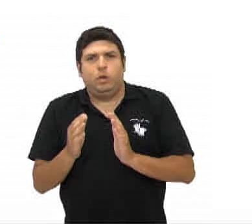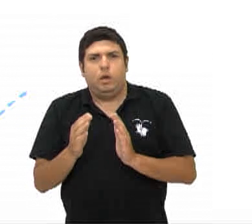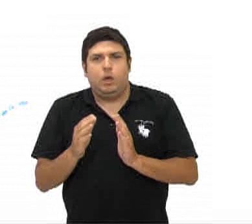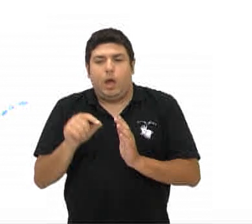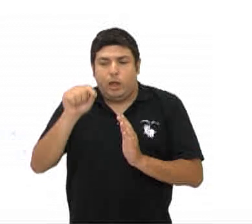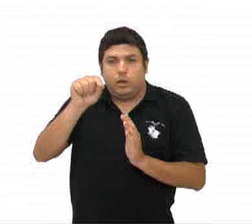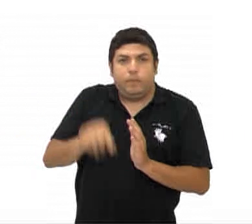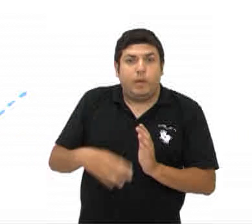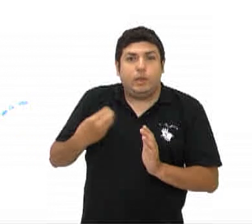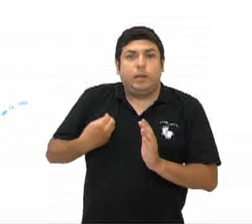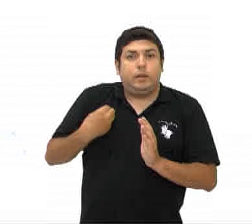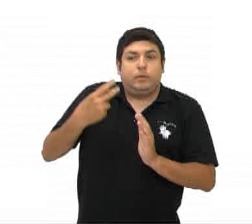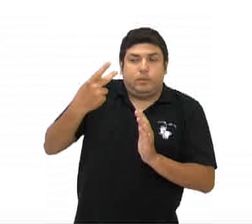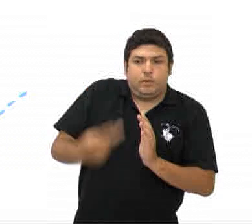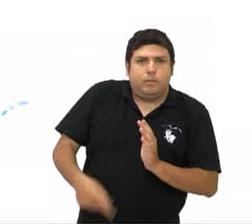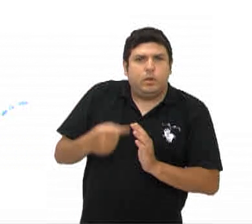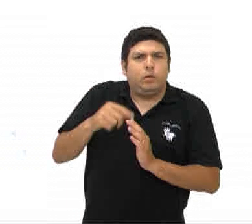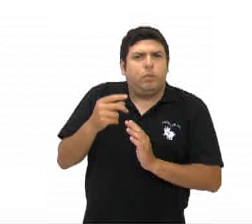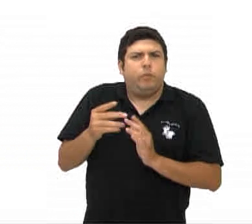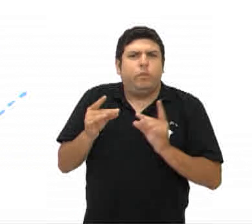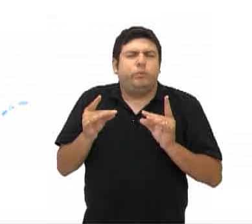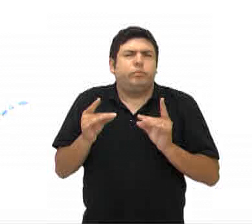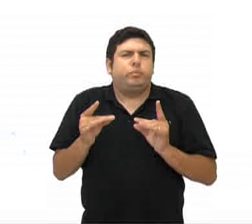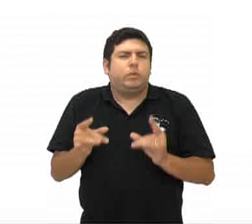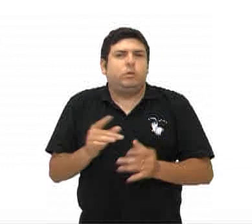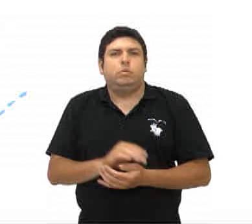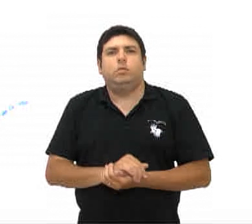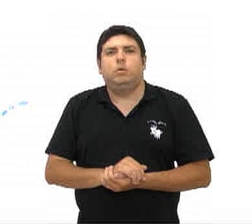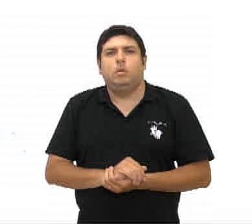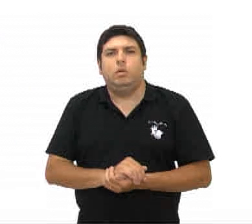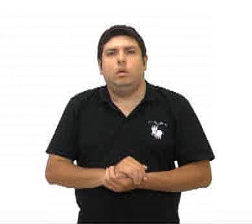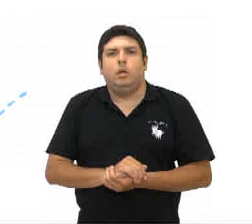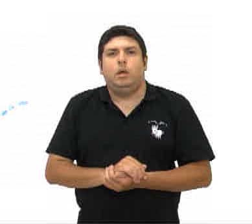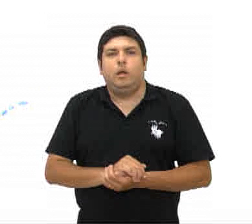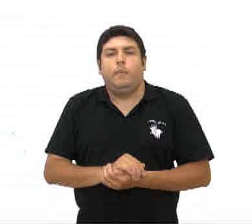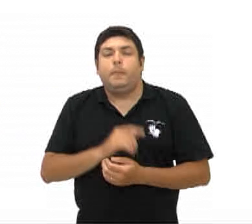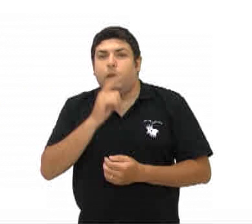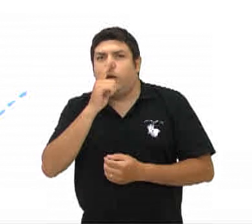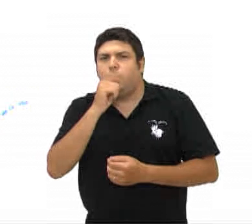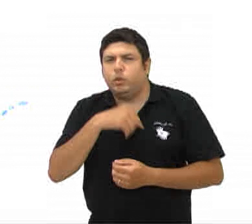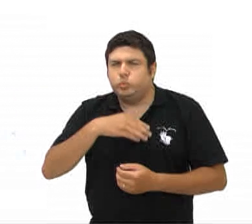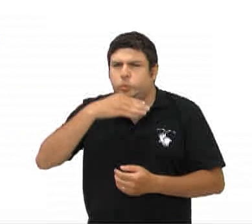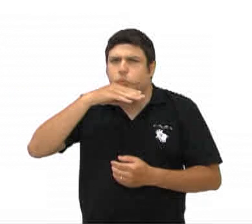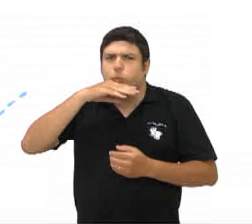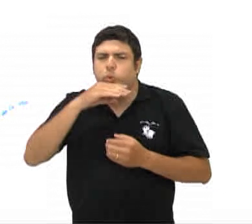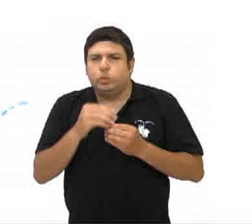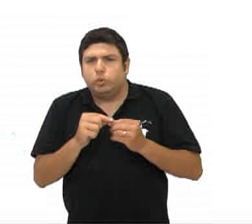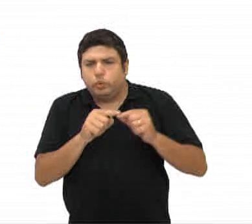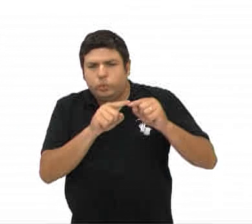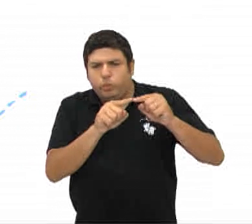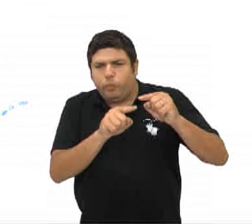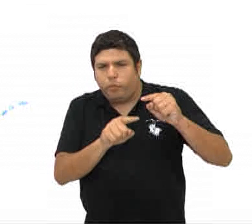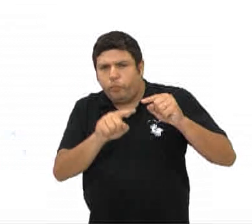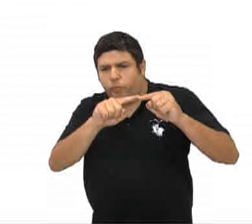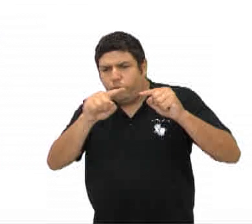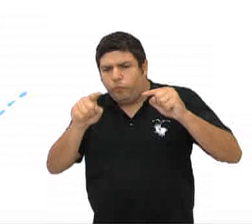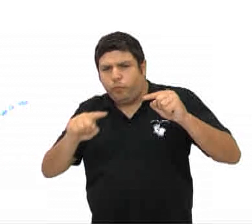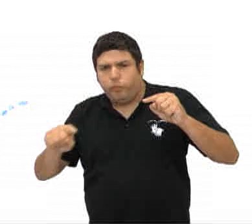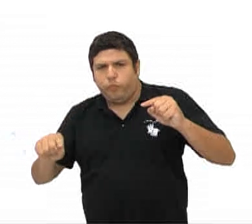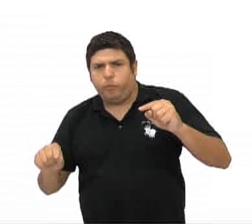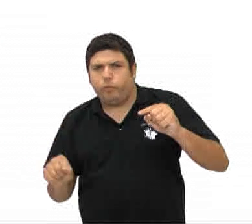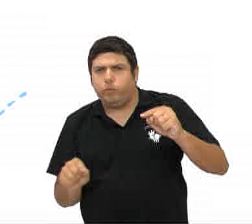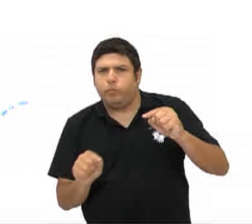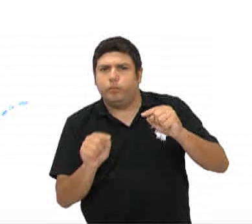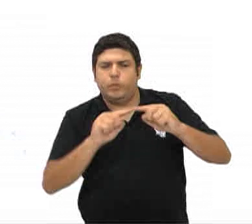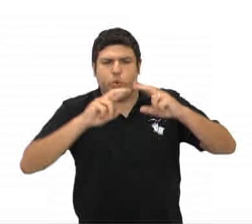dela exilada, talvez por vários milênios. A única chance de escapar dessa alcatraz de moléculas de água e voltar ao mar,